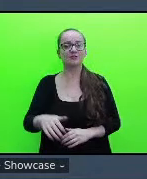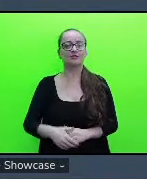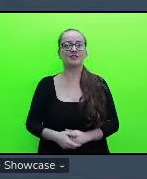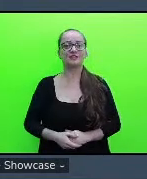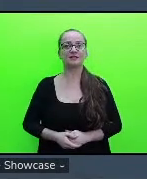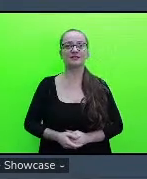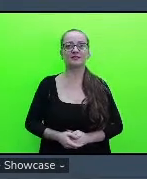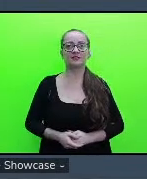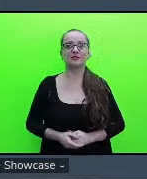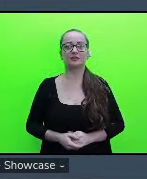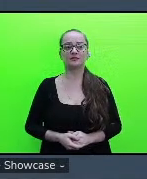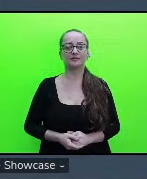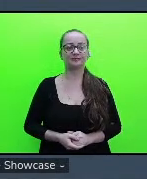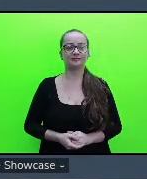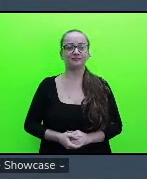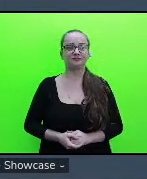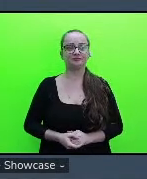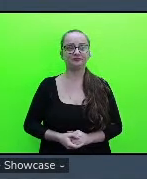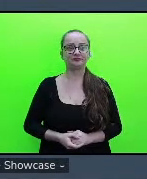e